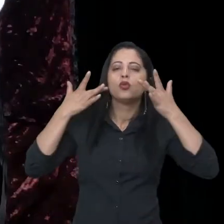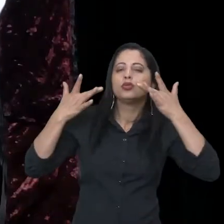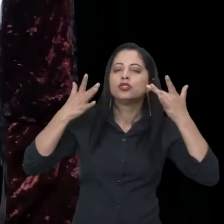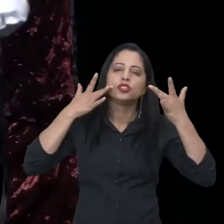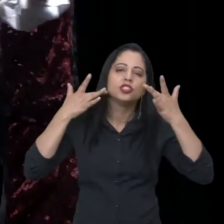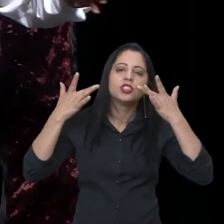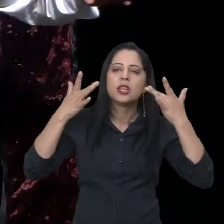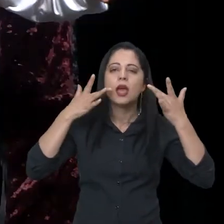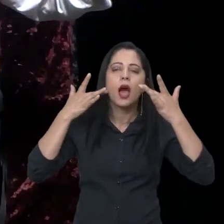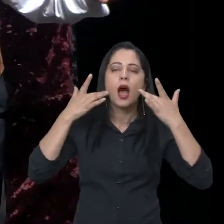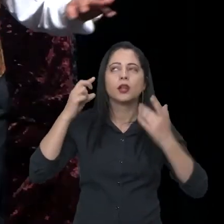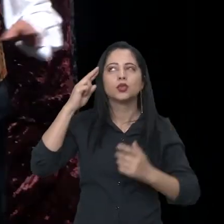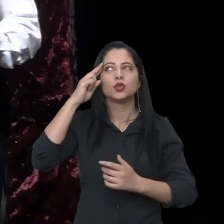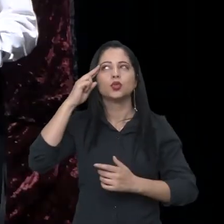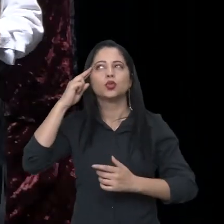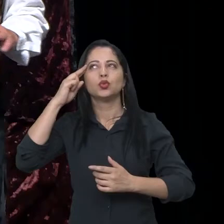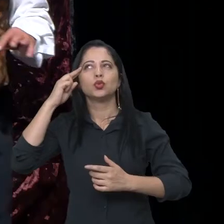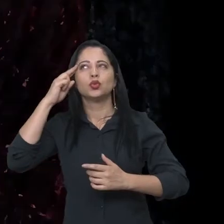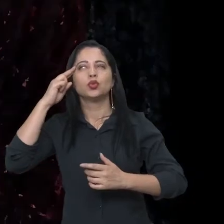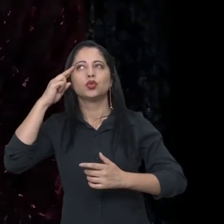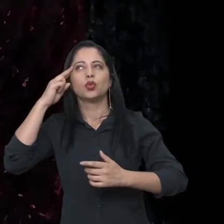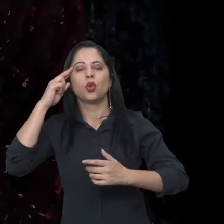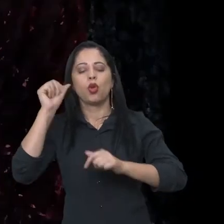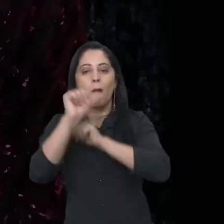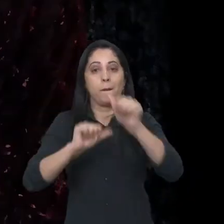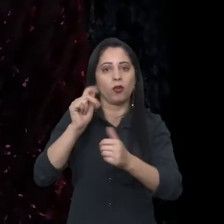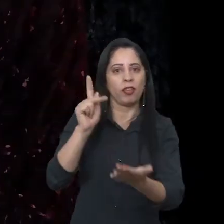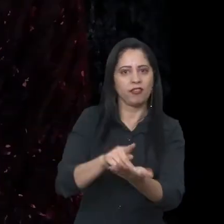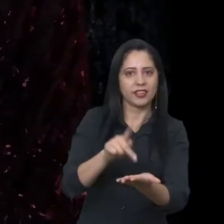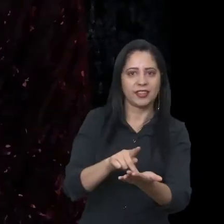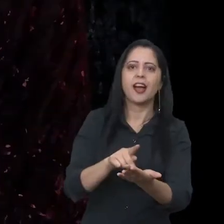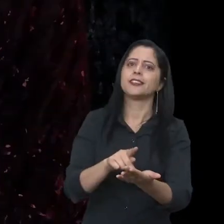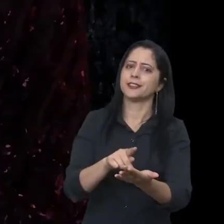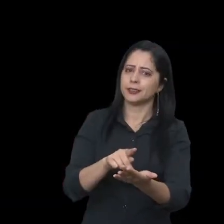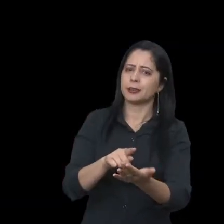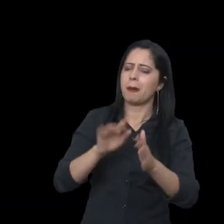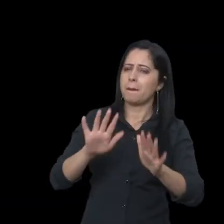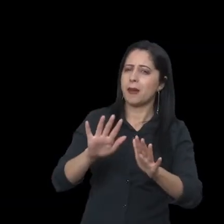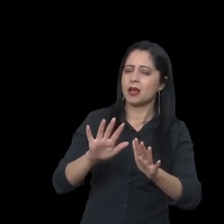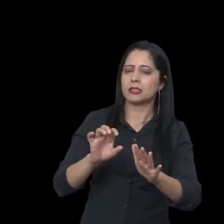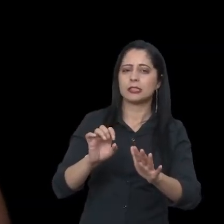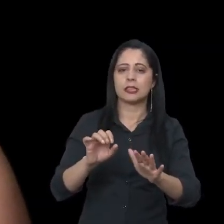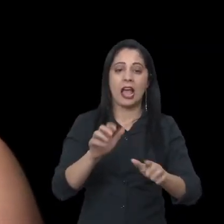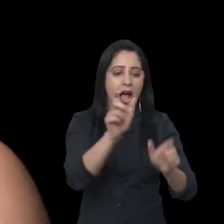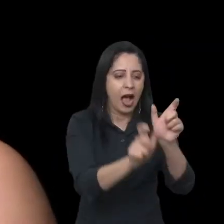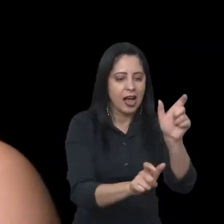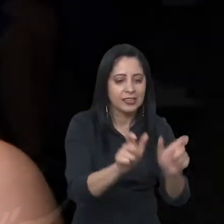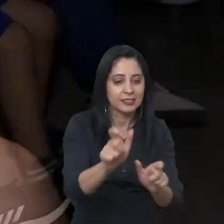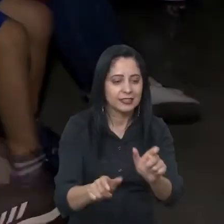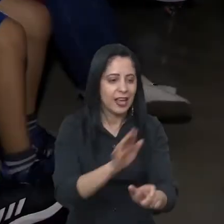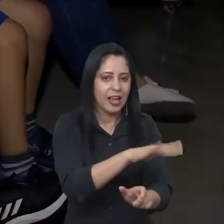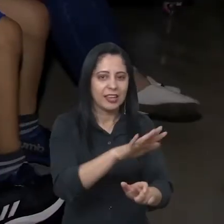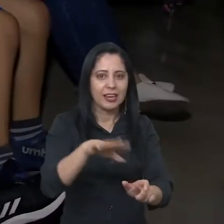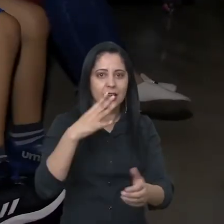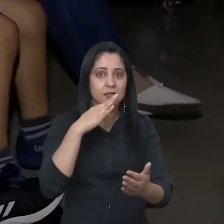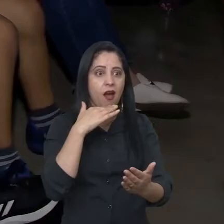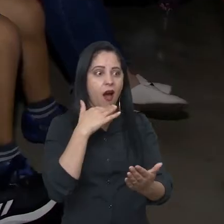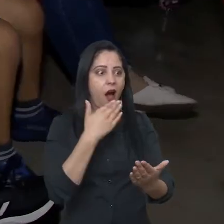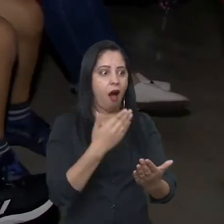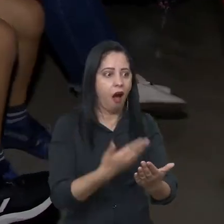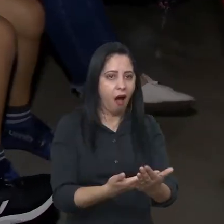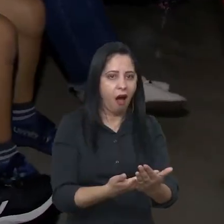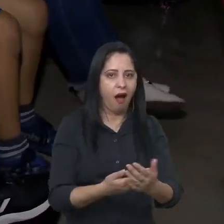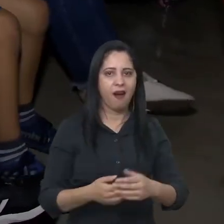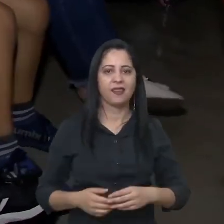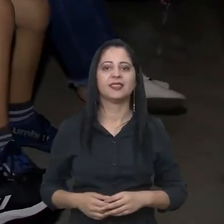Dizer que o teatro é um espaço em que os sonhos ganham vida parece clichê, mas como dizer o contrário quando essa é a reação das crianças?